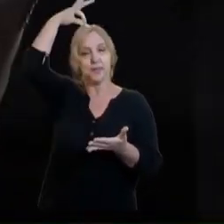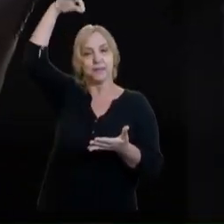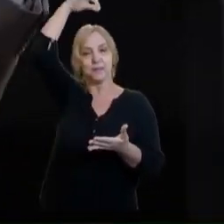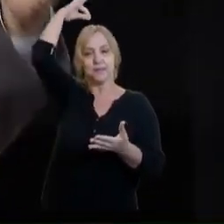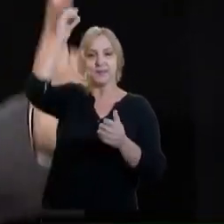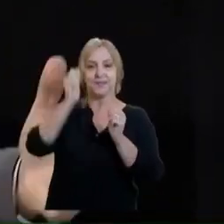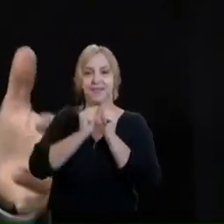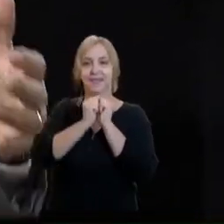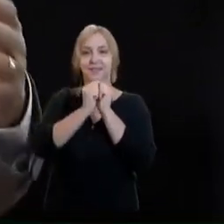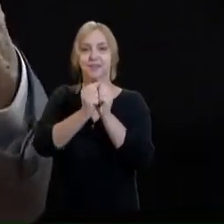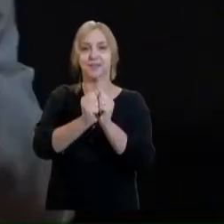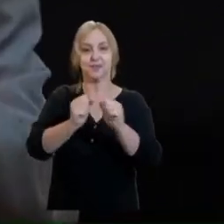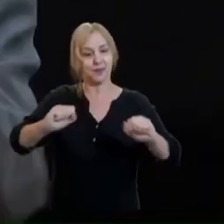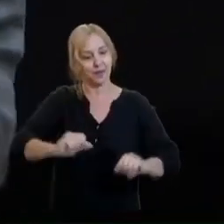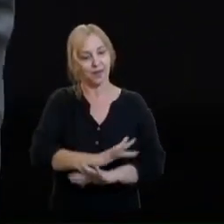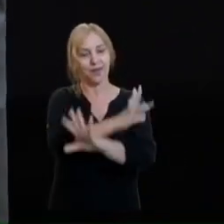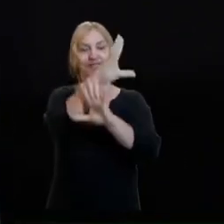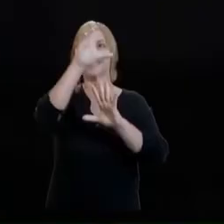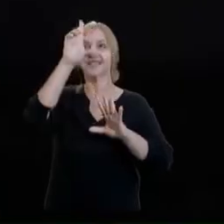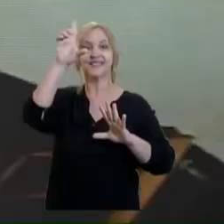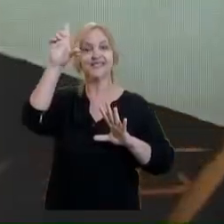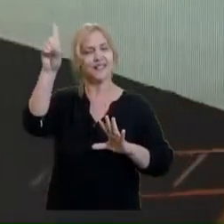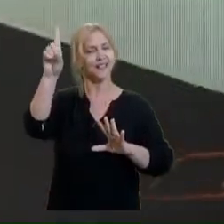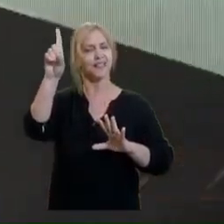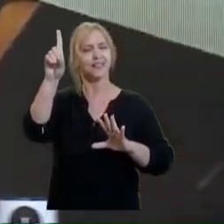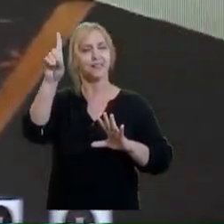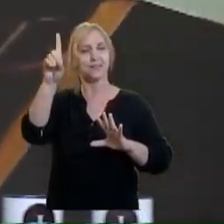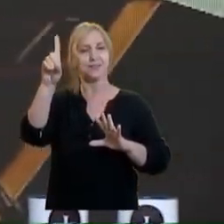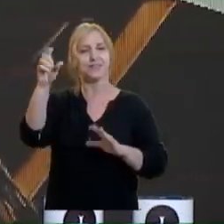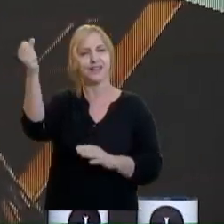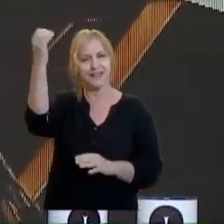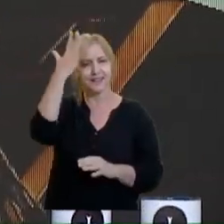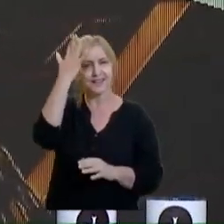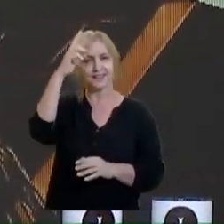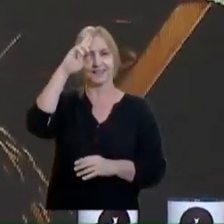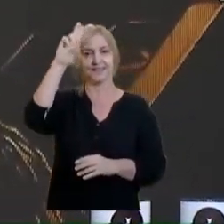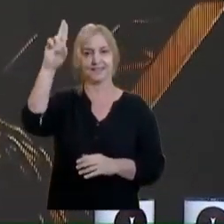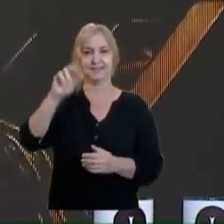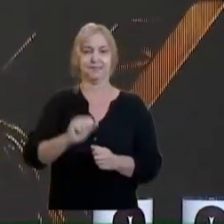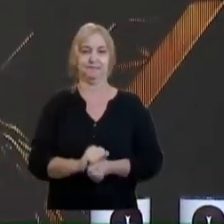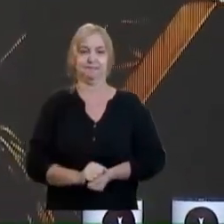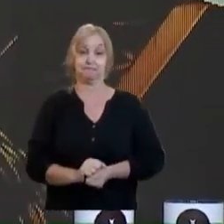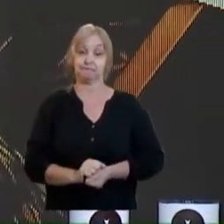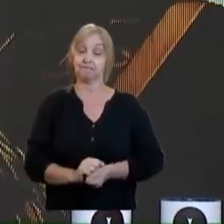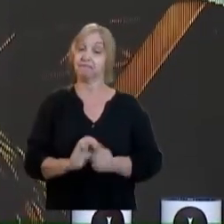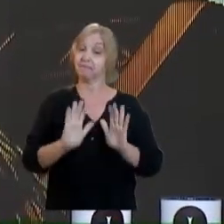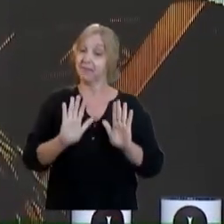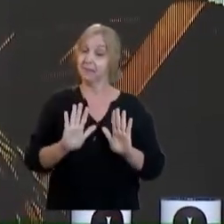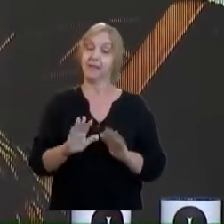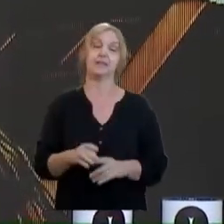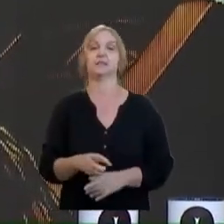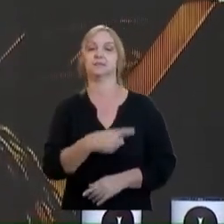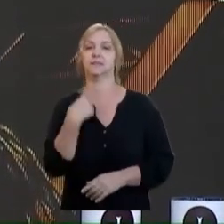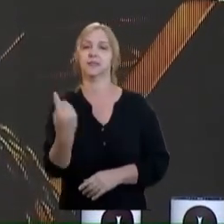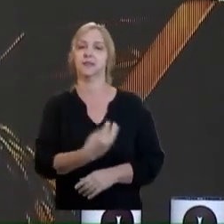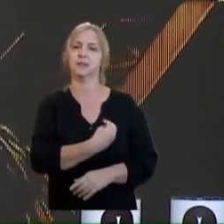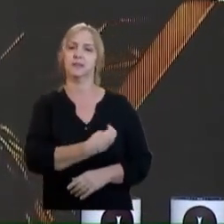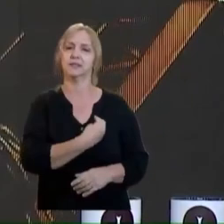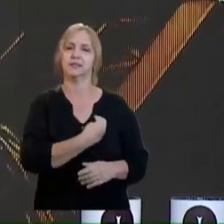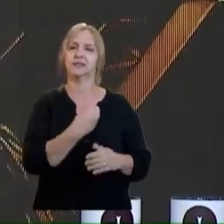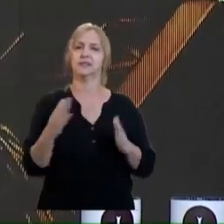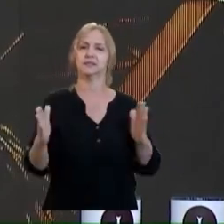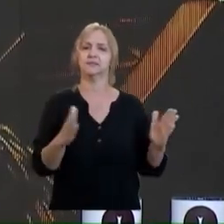para chegar a presença de Deus, é para chegar o favor do Senhor. Mas na nossa caminhada há